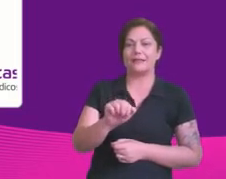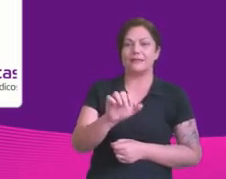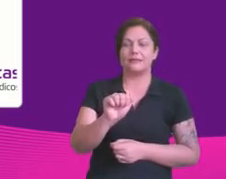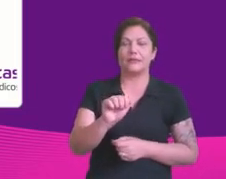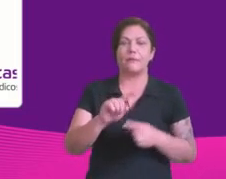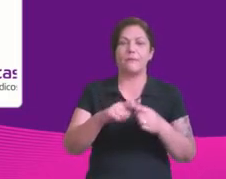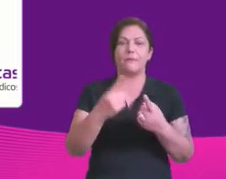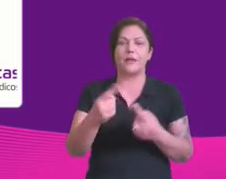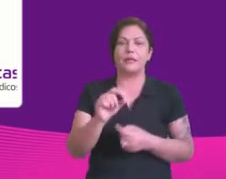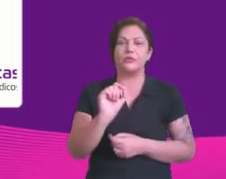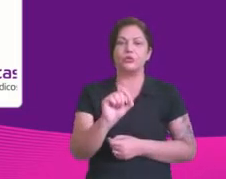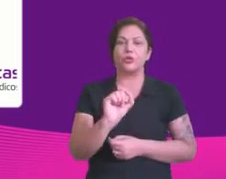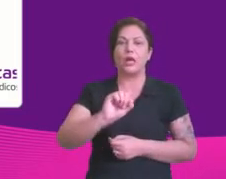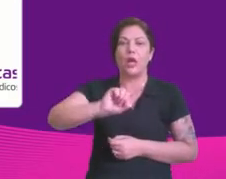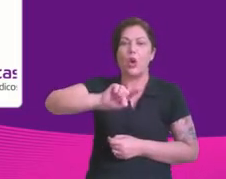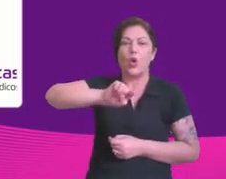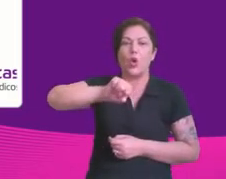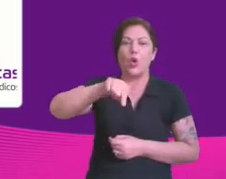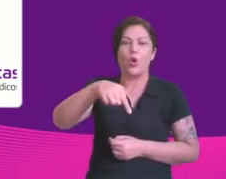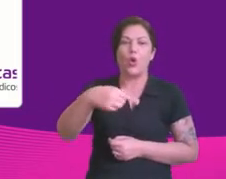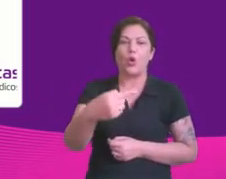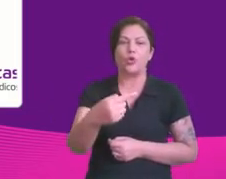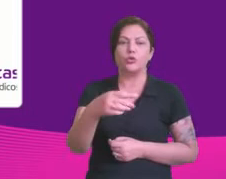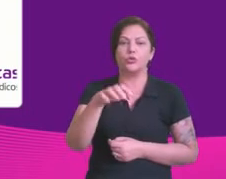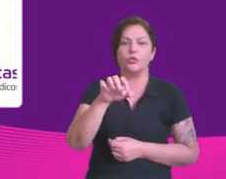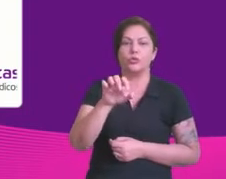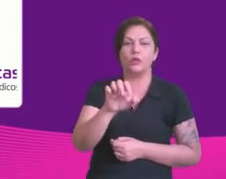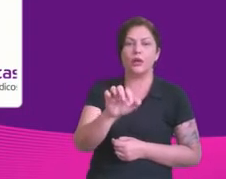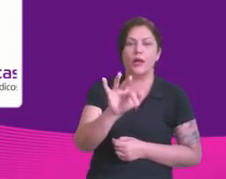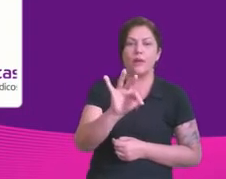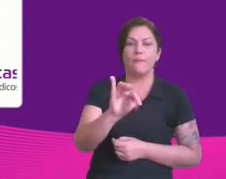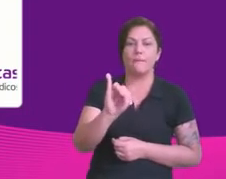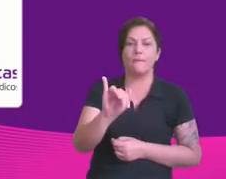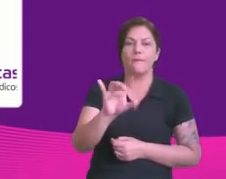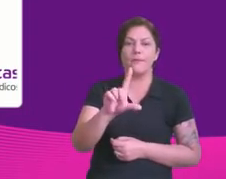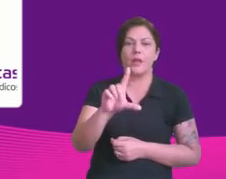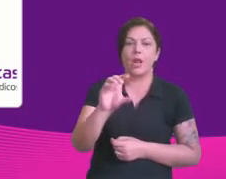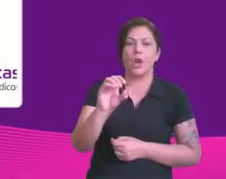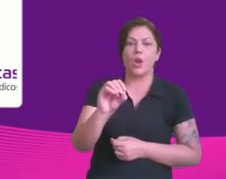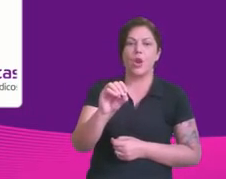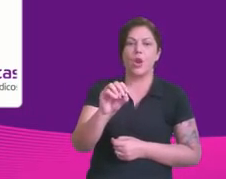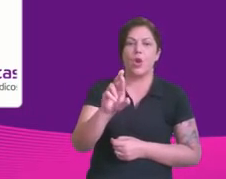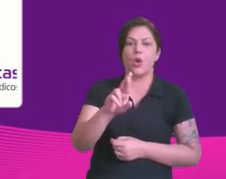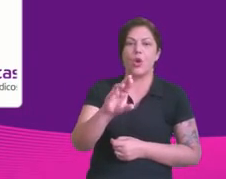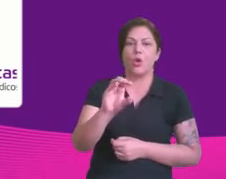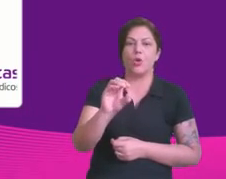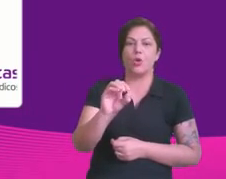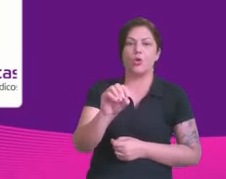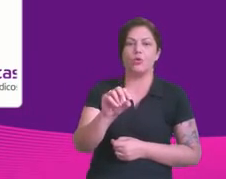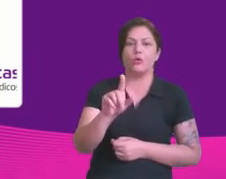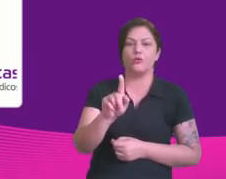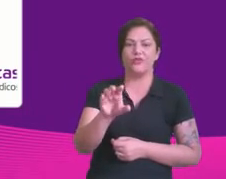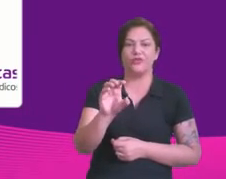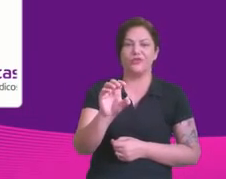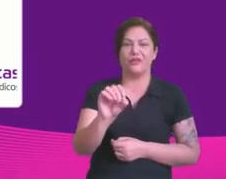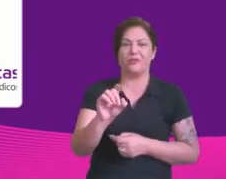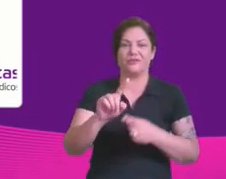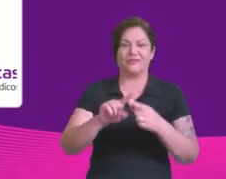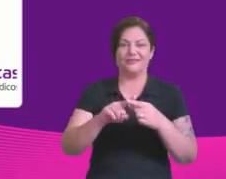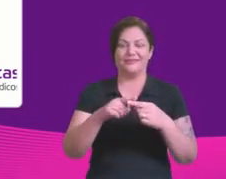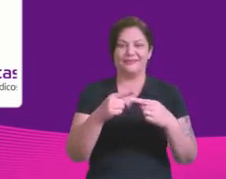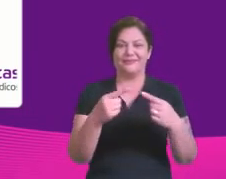piloro, tá? Provavelmente, assim, aquelas outras lesões tidas como esofagite